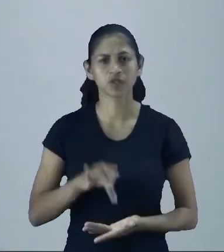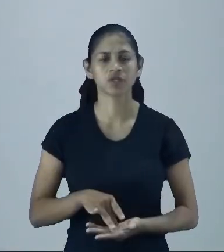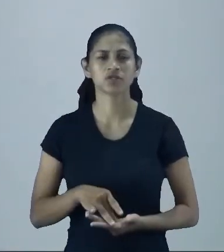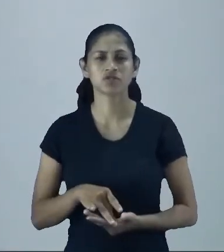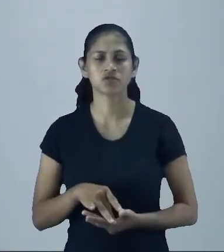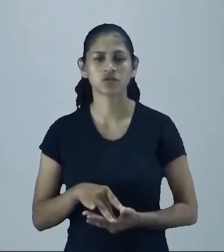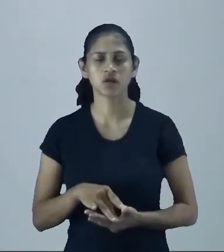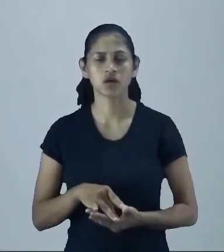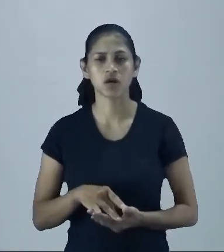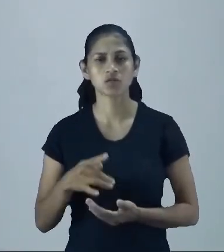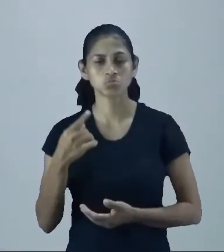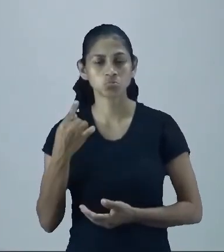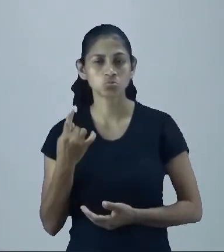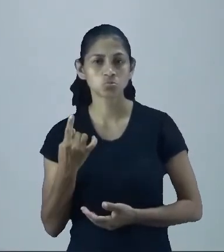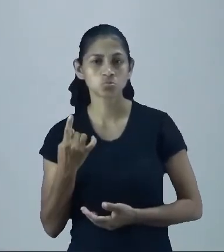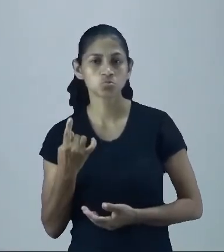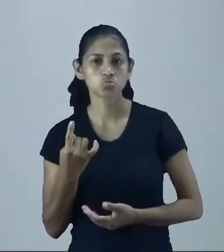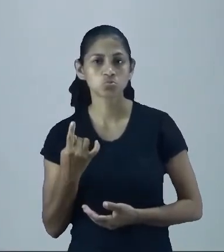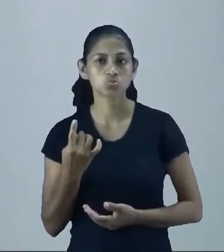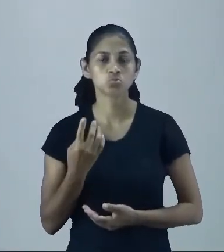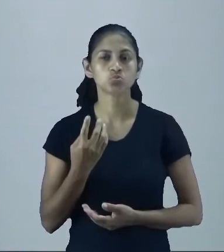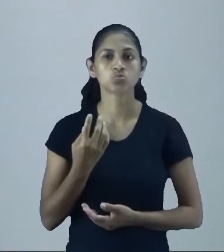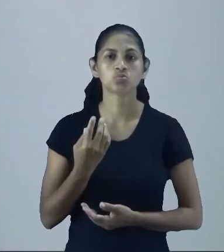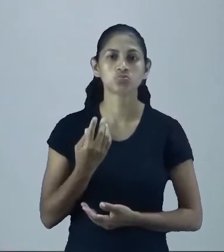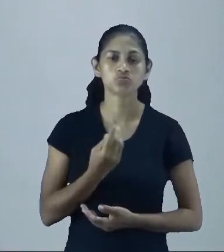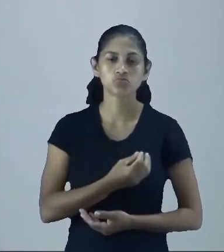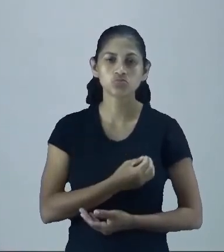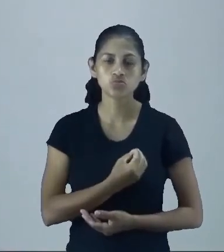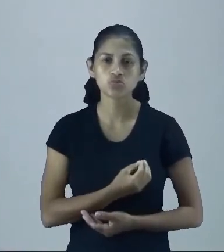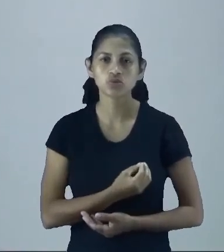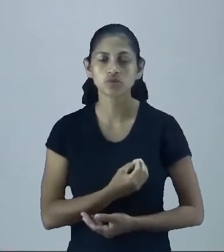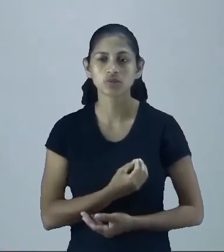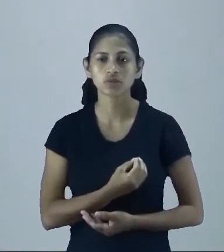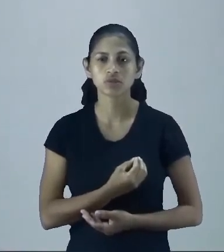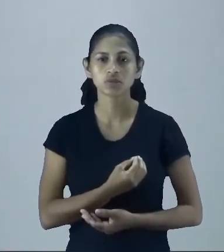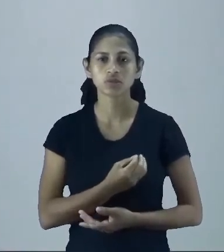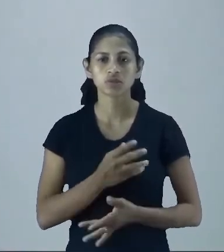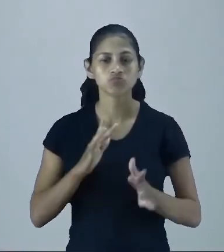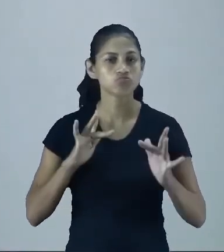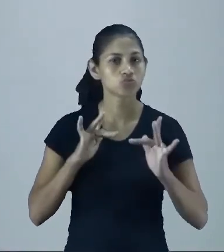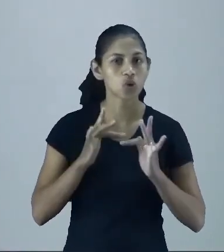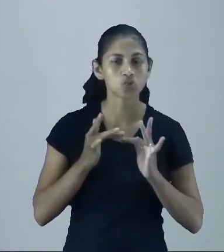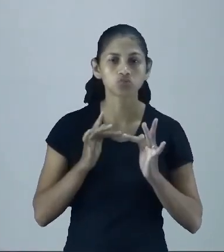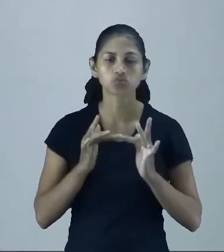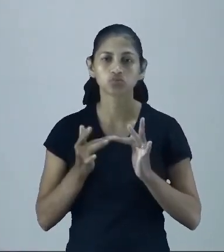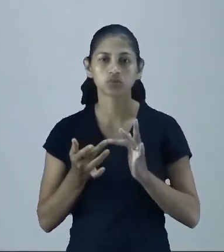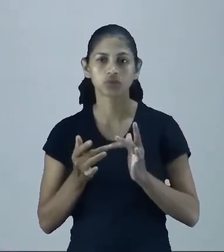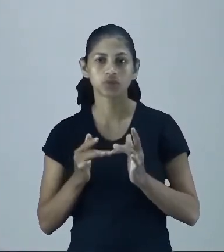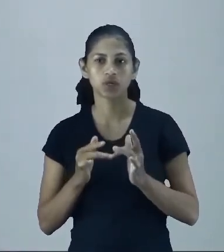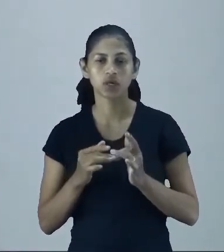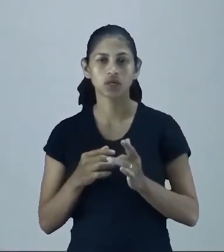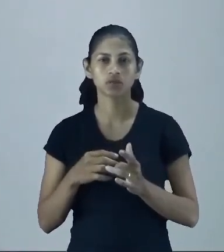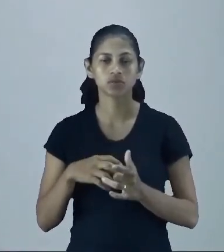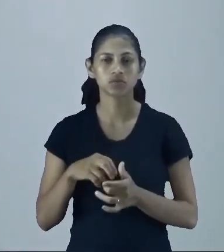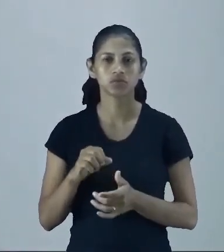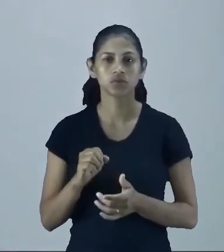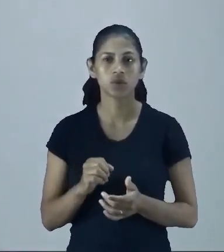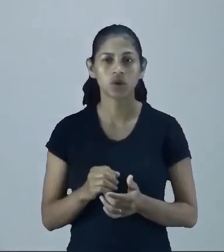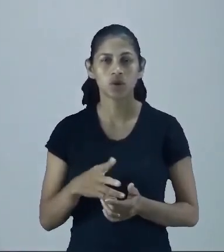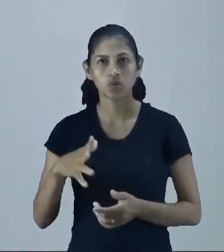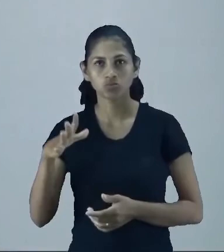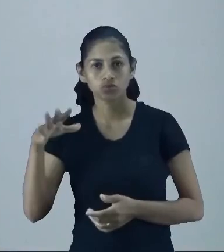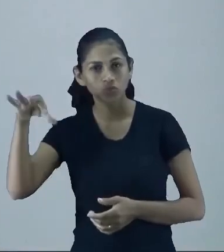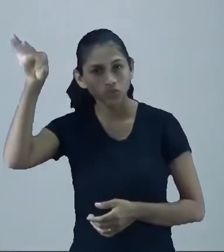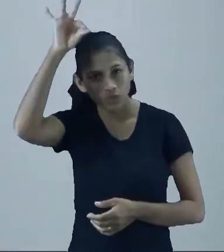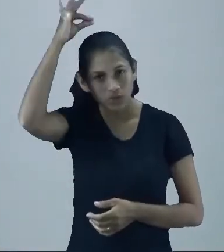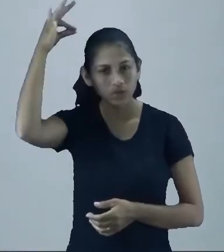que um ser, ele estabelecia relação espiritual entre o homem e o ser espiritual. Poderia ser o pajé, podia